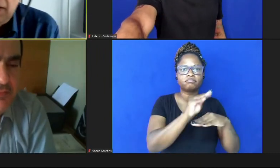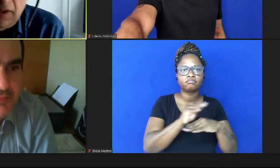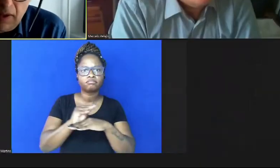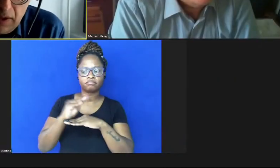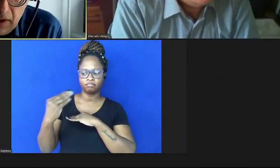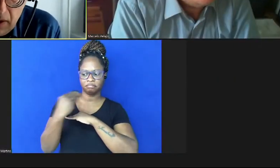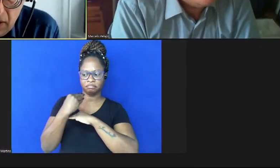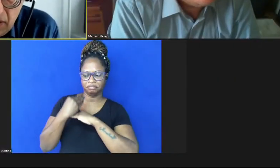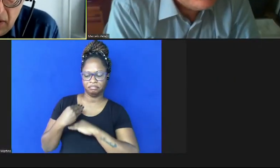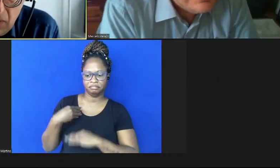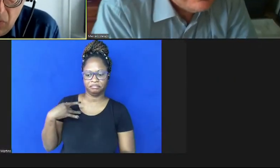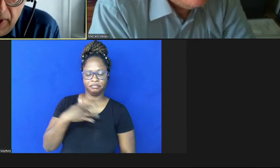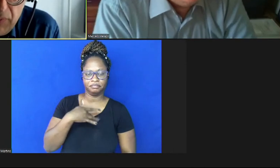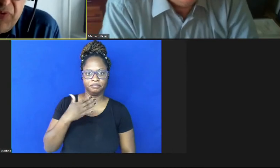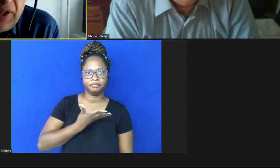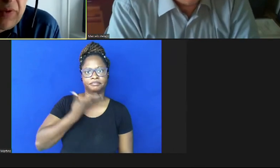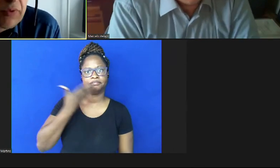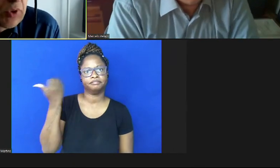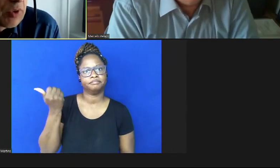possível?